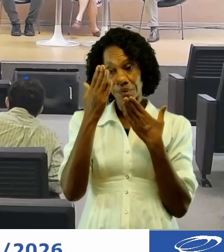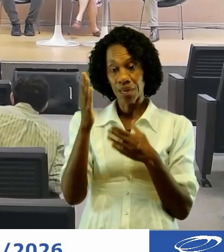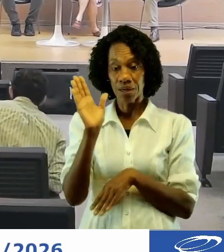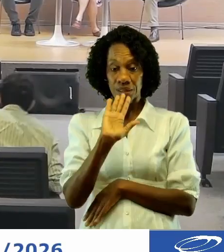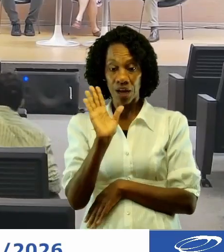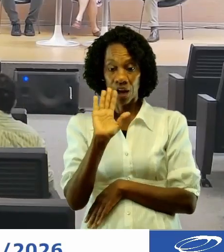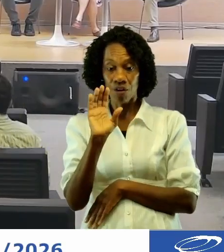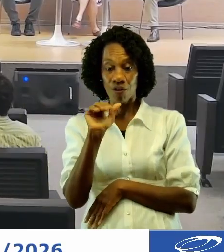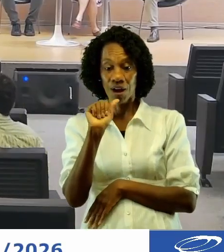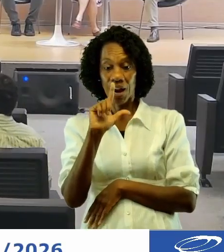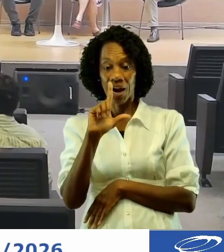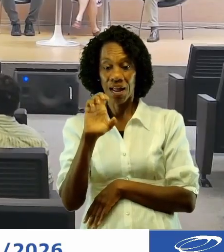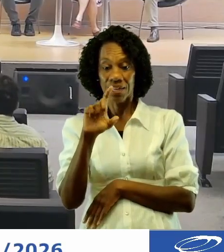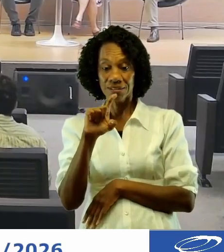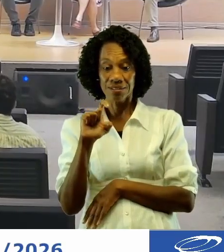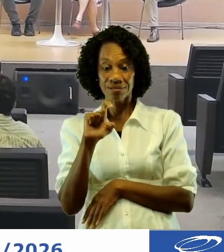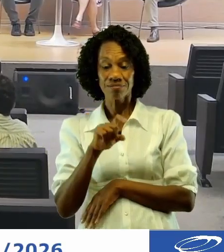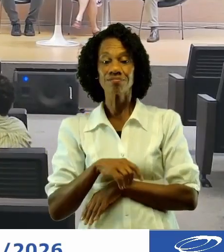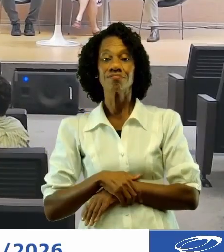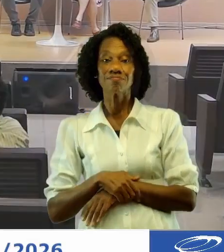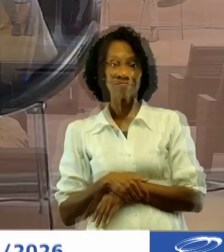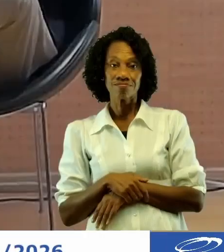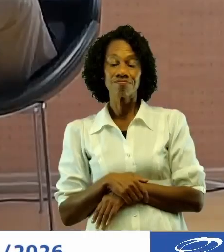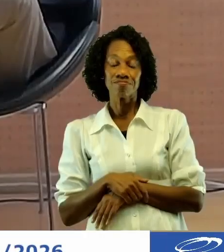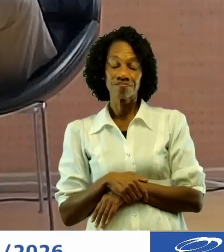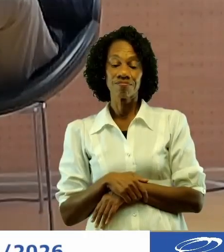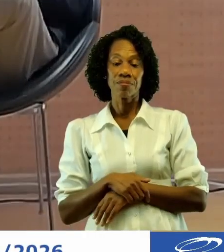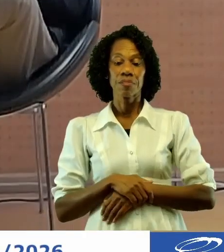para o Alex. Alex, good to see you.